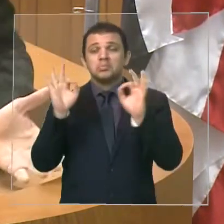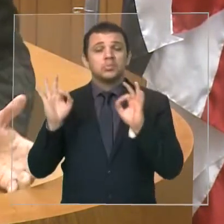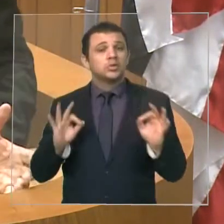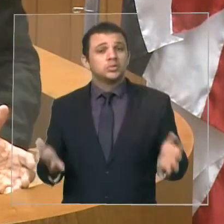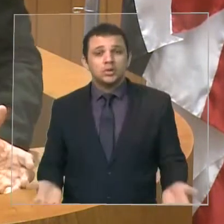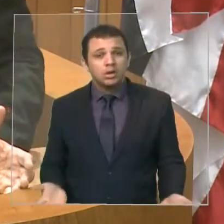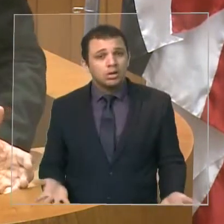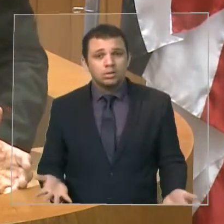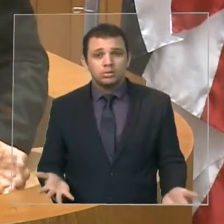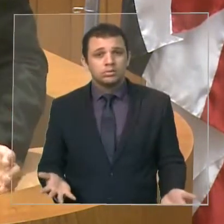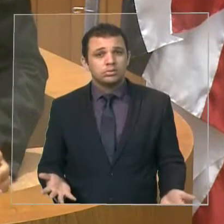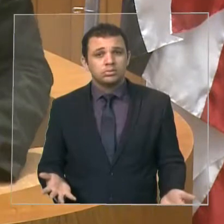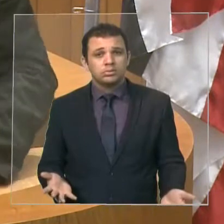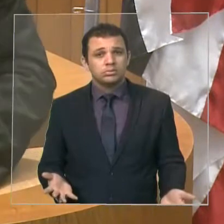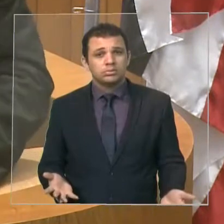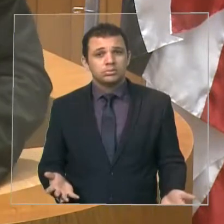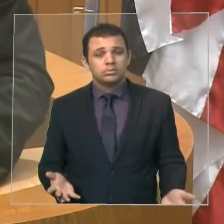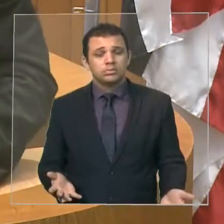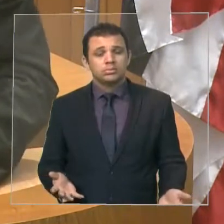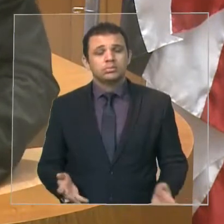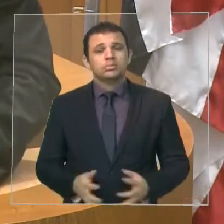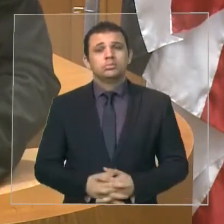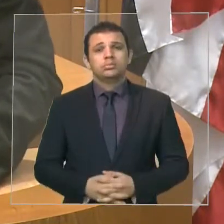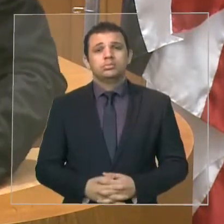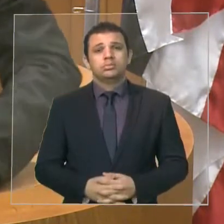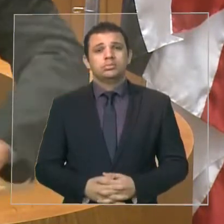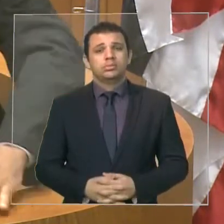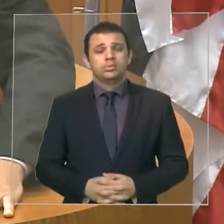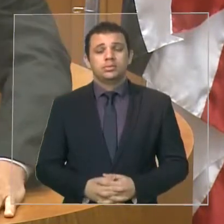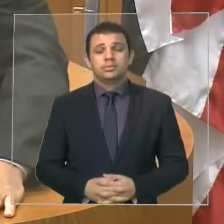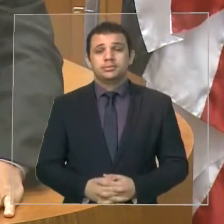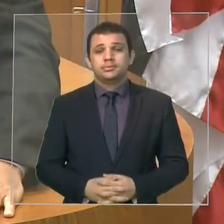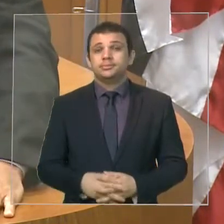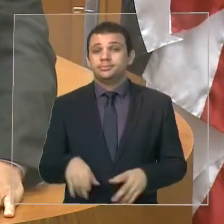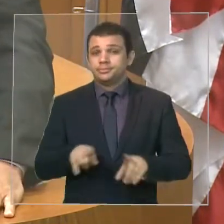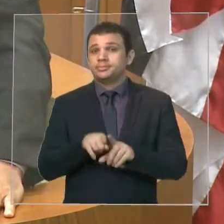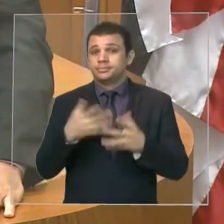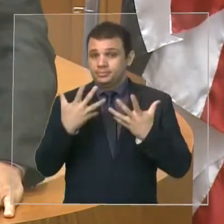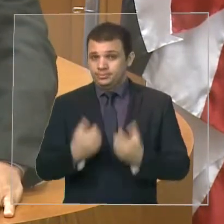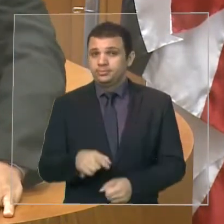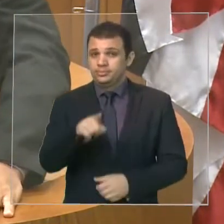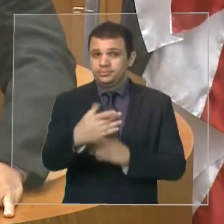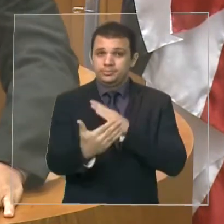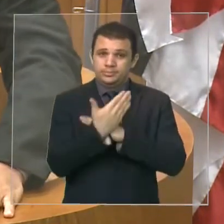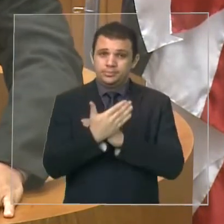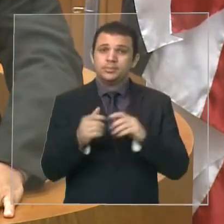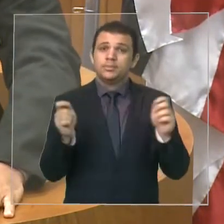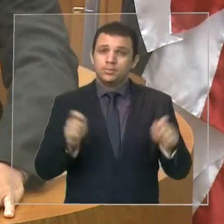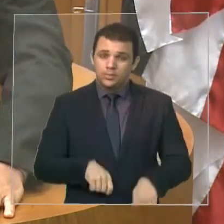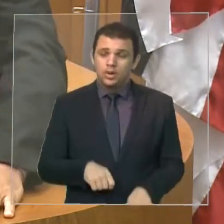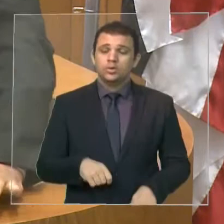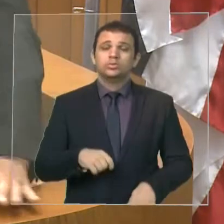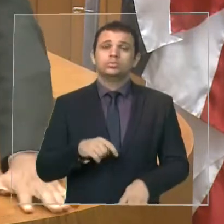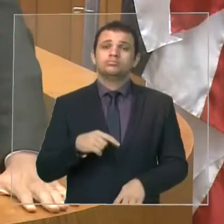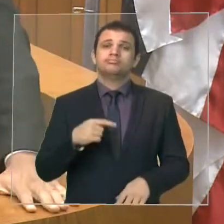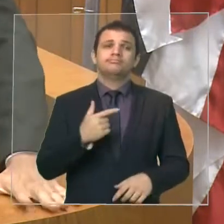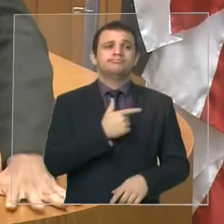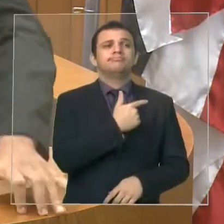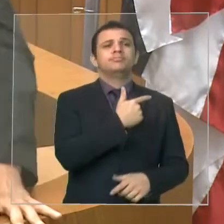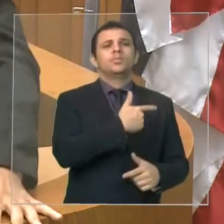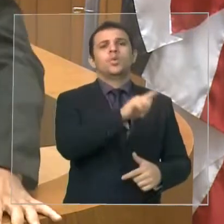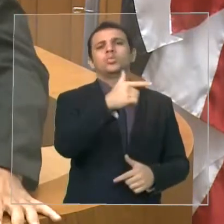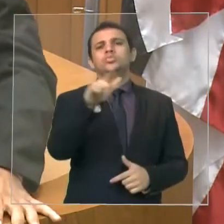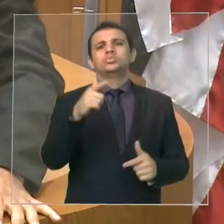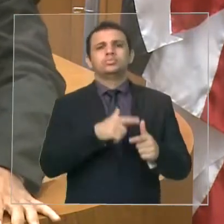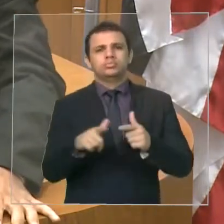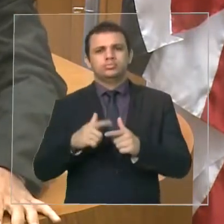existe. Mas eu quero dizer que eu também aceito, inclusive, a sua ajuda para que a gente possa estar resolvendo os outros problemas de